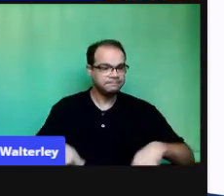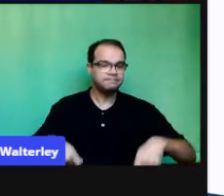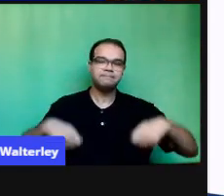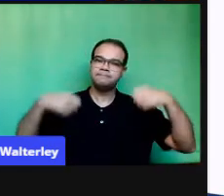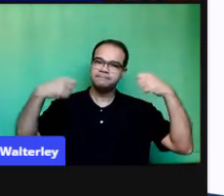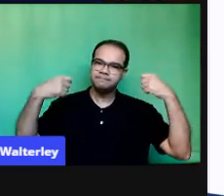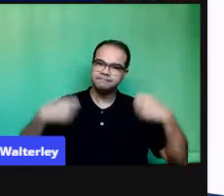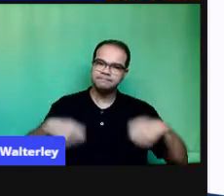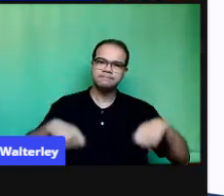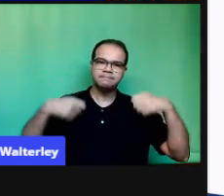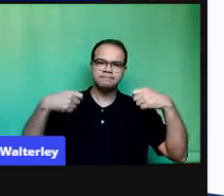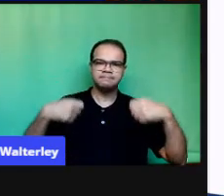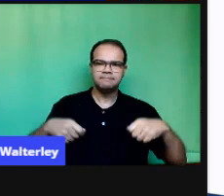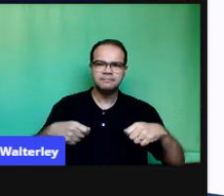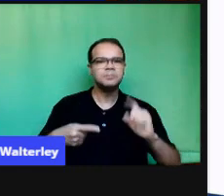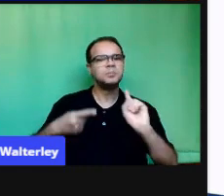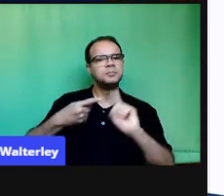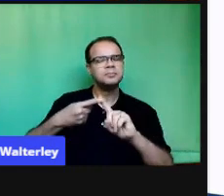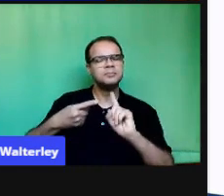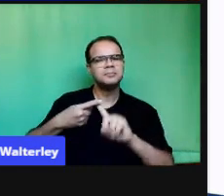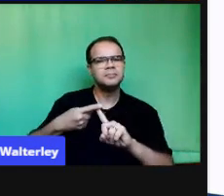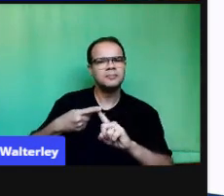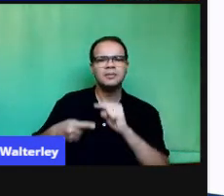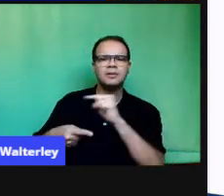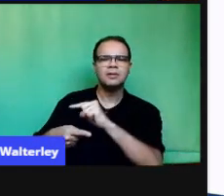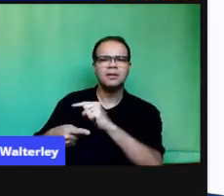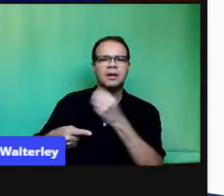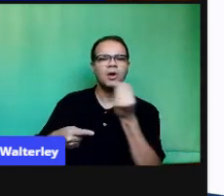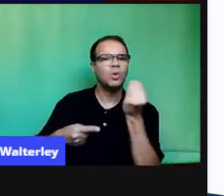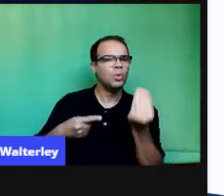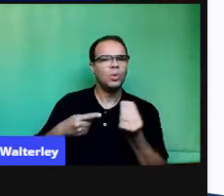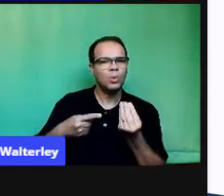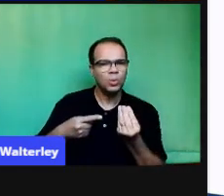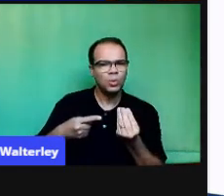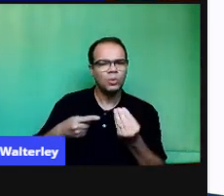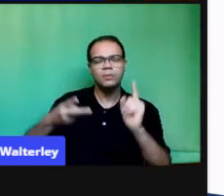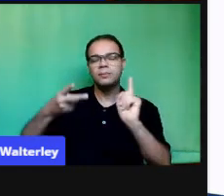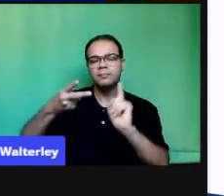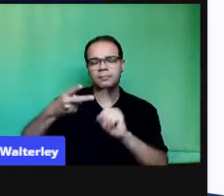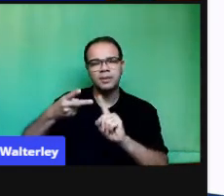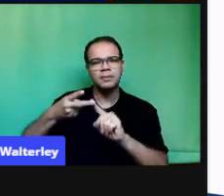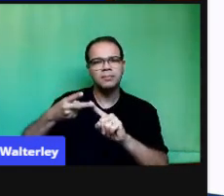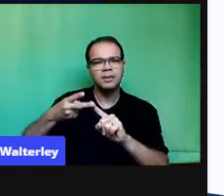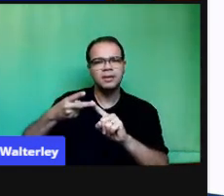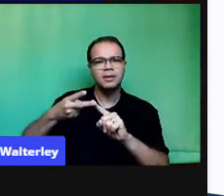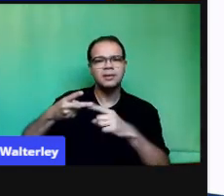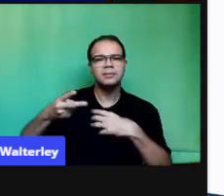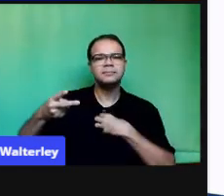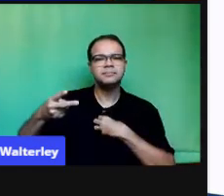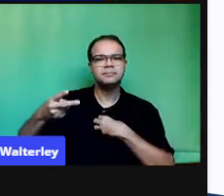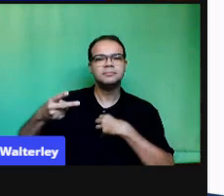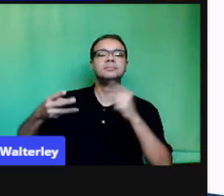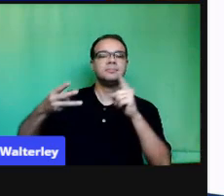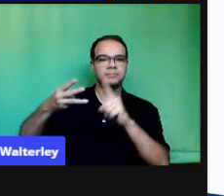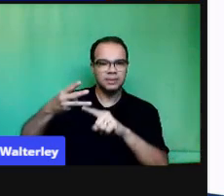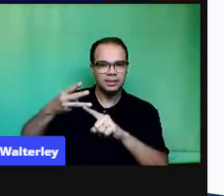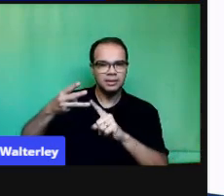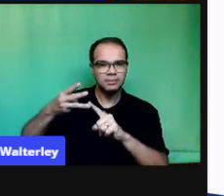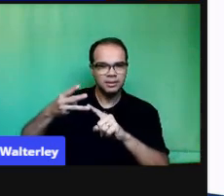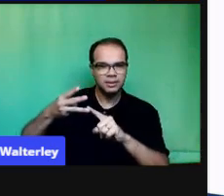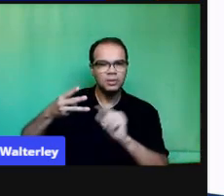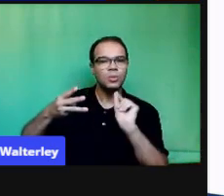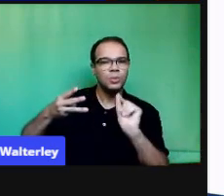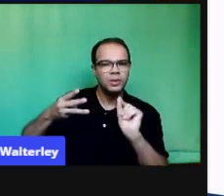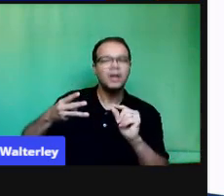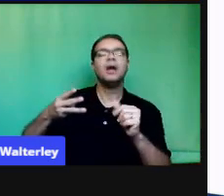descrever, compreender a estrutura e estabelecer políticas públicas para que a ciência pudesse trazer esses subsídios para eles. Então,